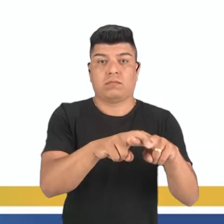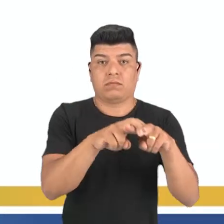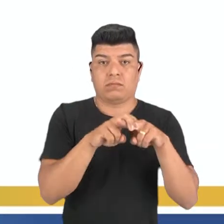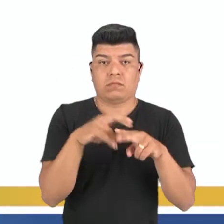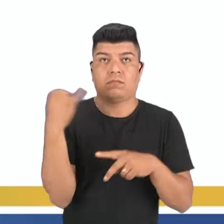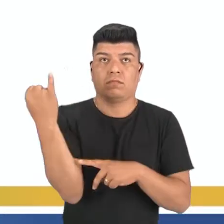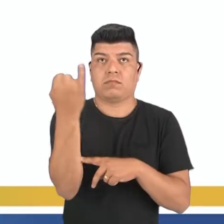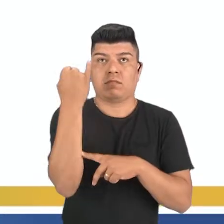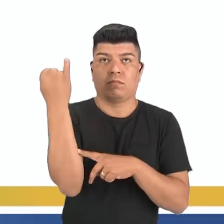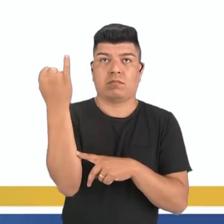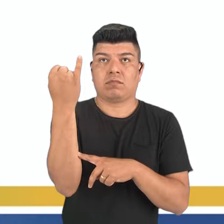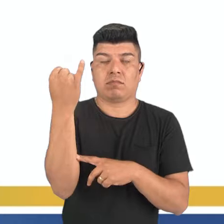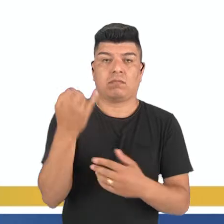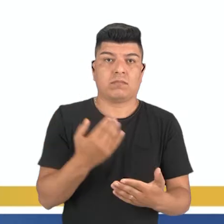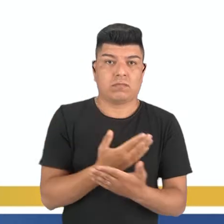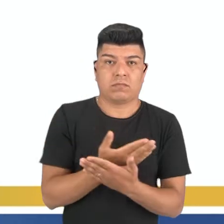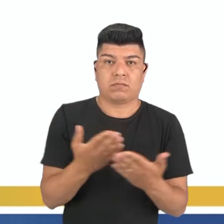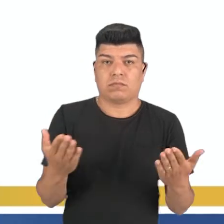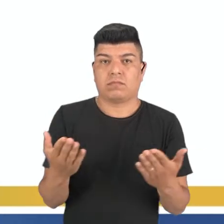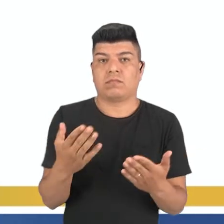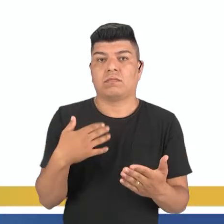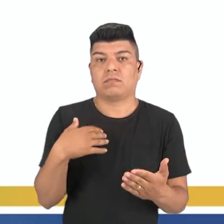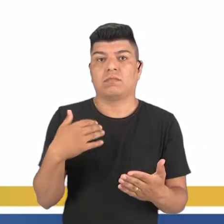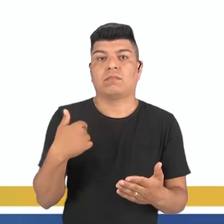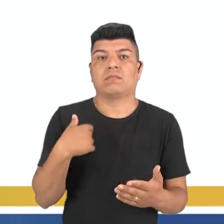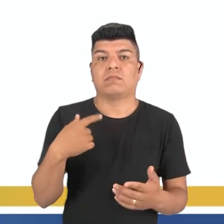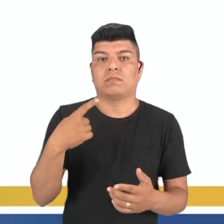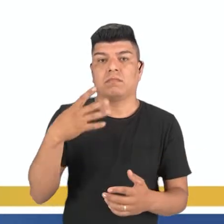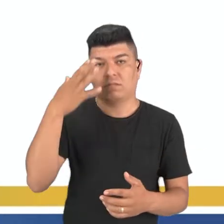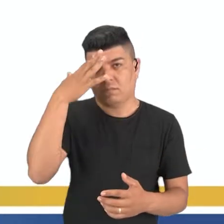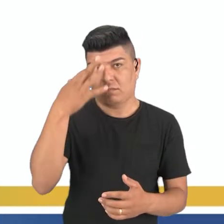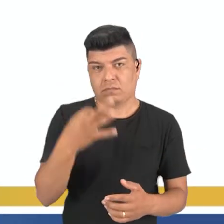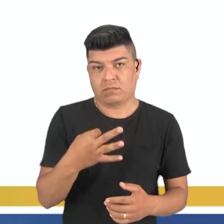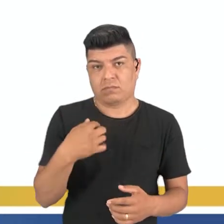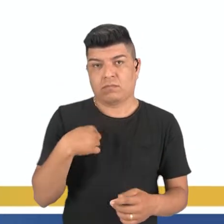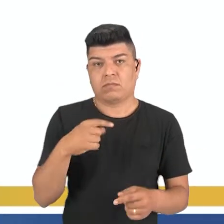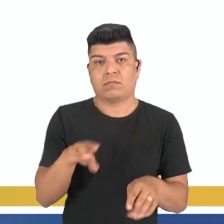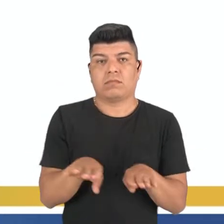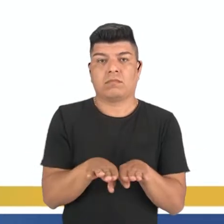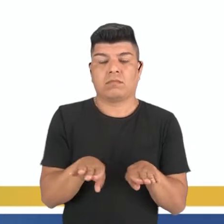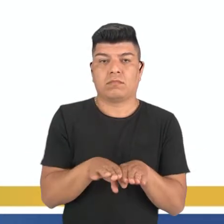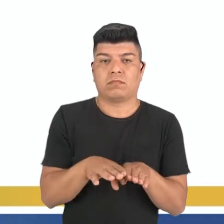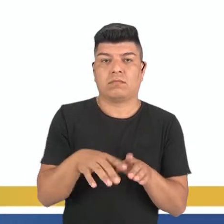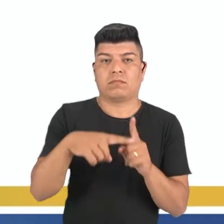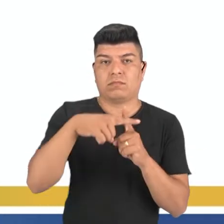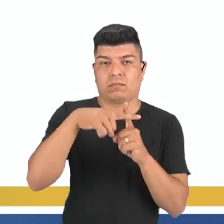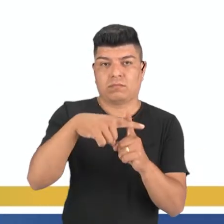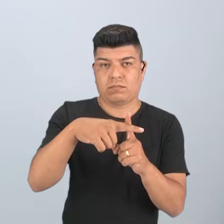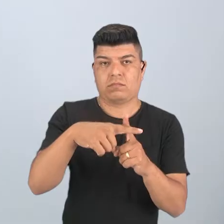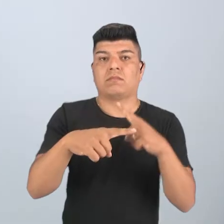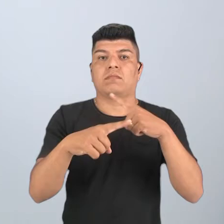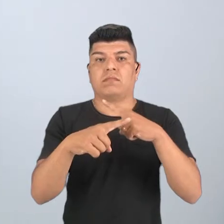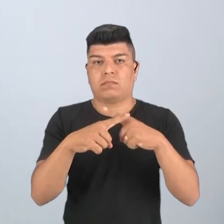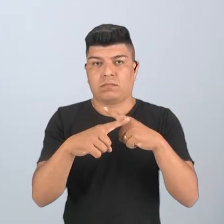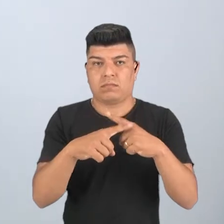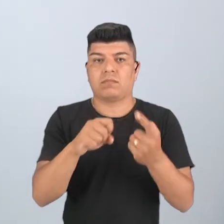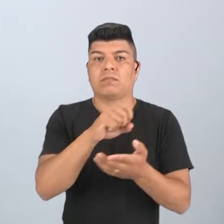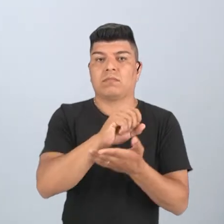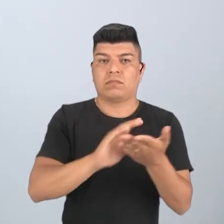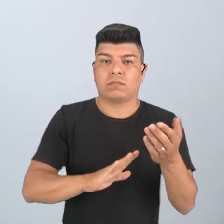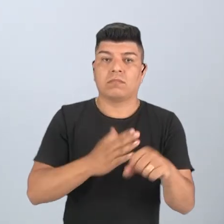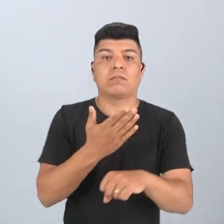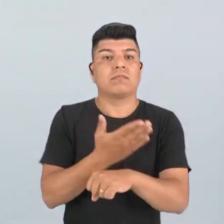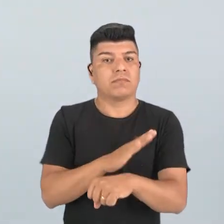que é importante, pessoal, para a gente dominar a multiplicação, a gente também dominar a adição, fazer exercícios,